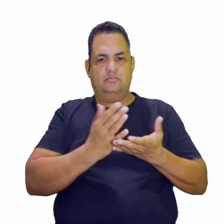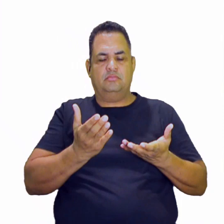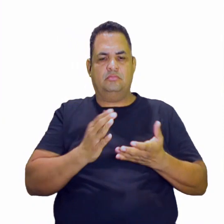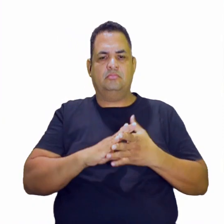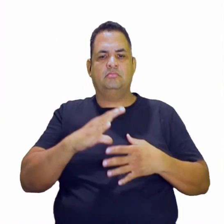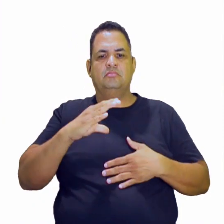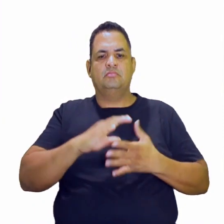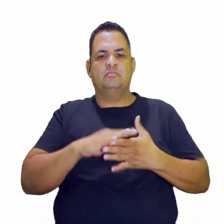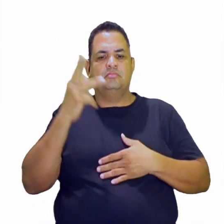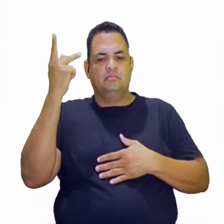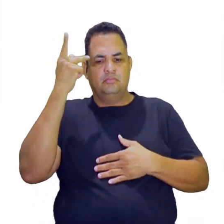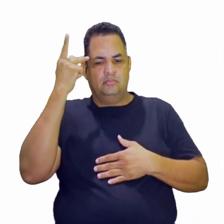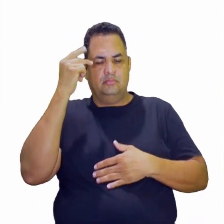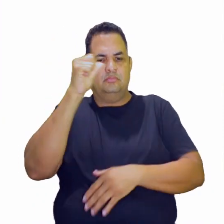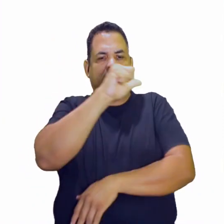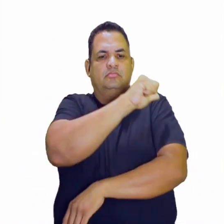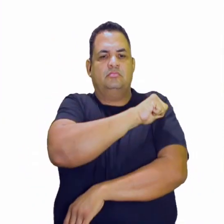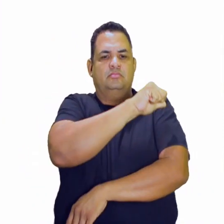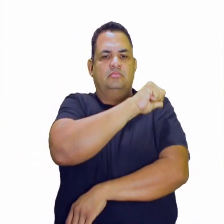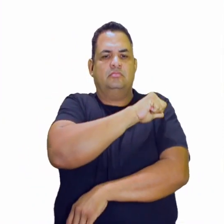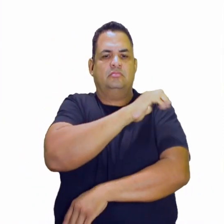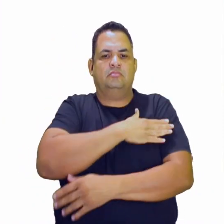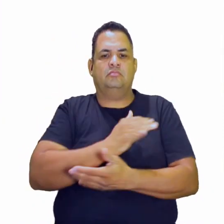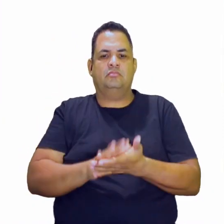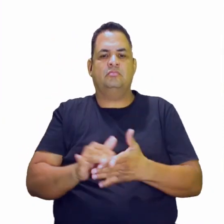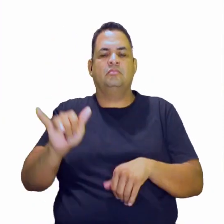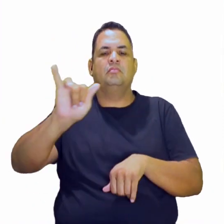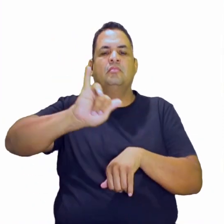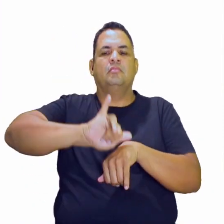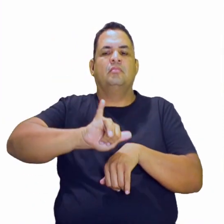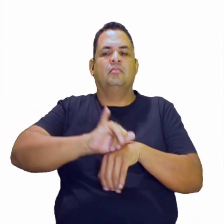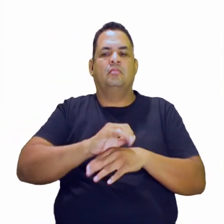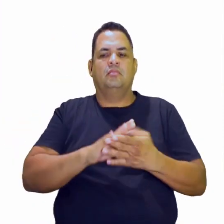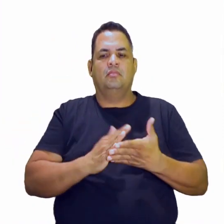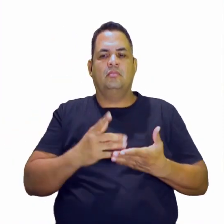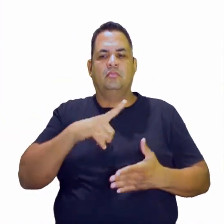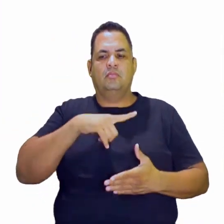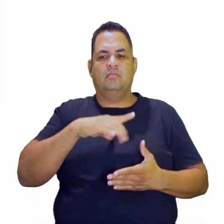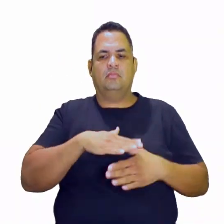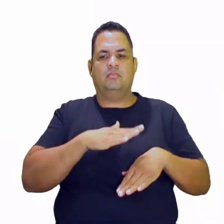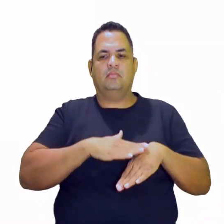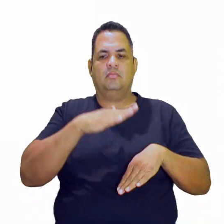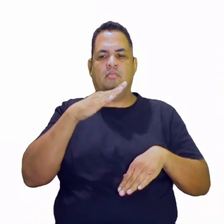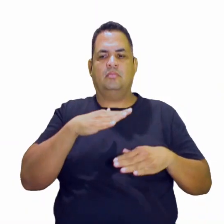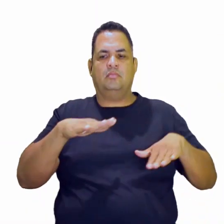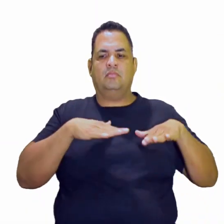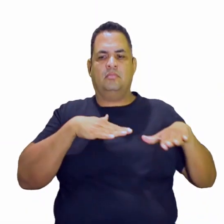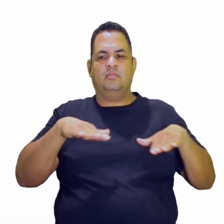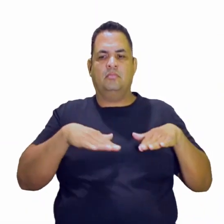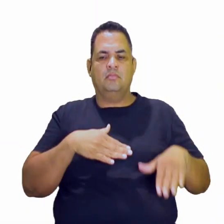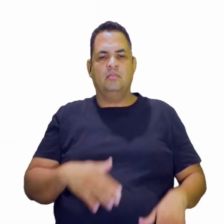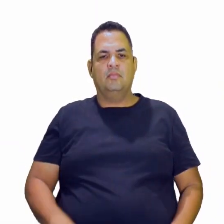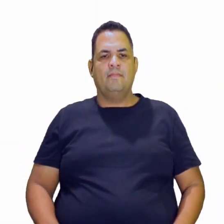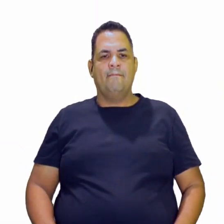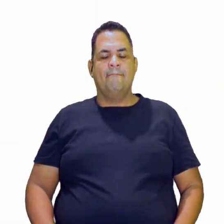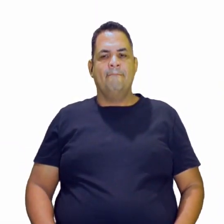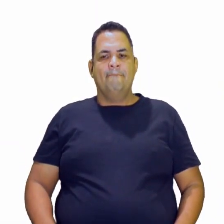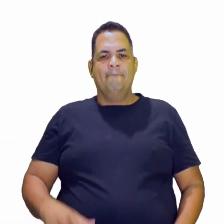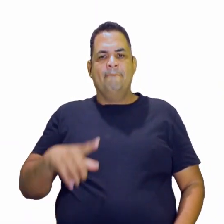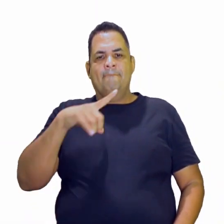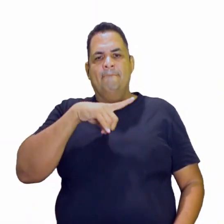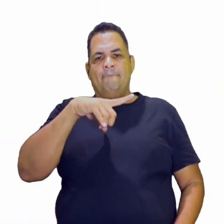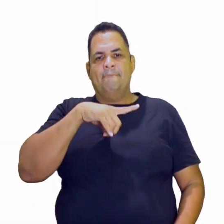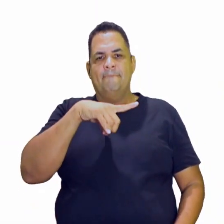São Paulo, Rio de Janeiro, geralmente as capitais, né, elas são bem mais movimentadas. Então, queridos, falamos também da dança